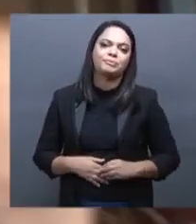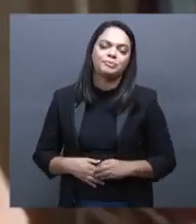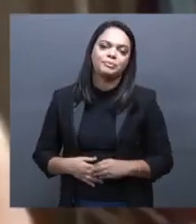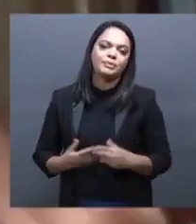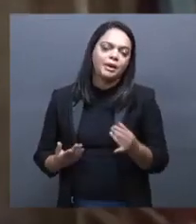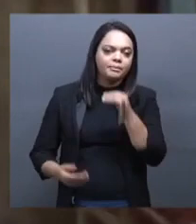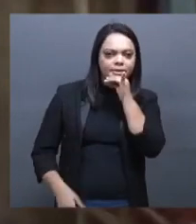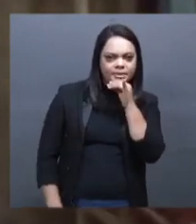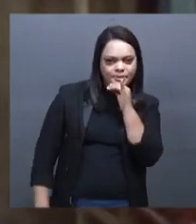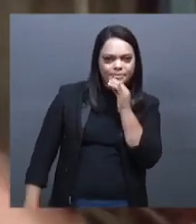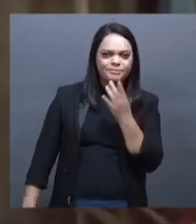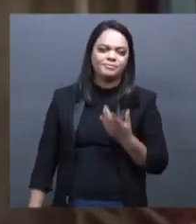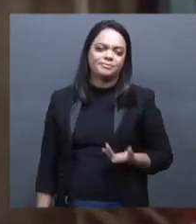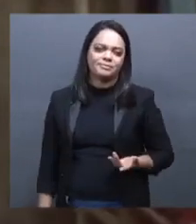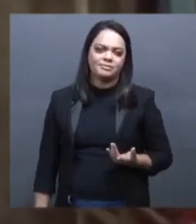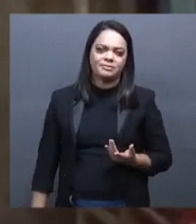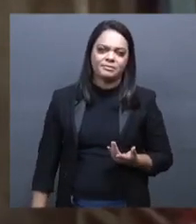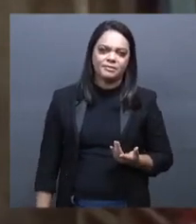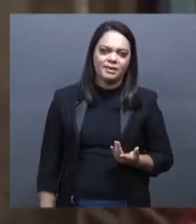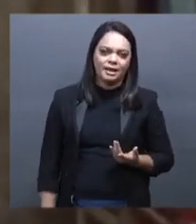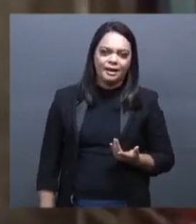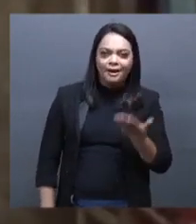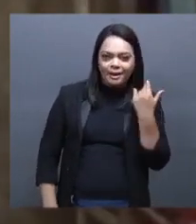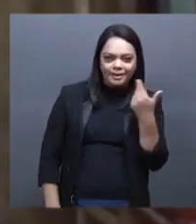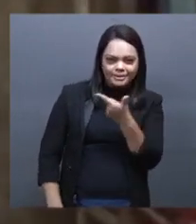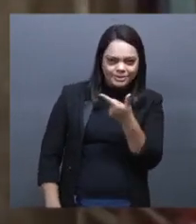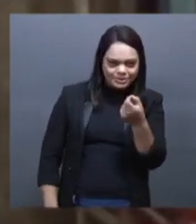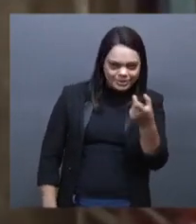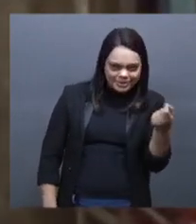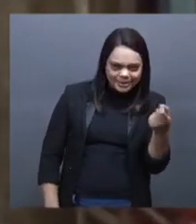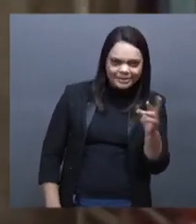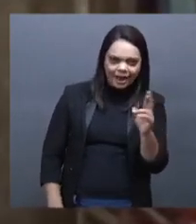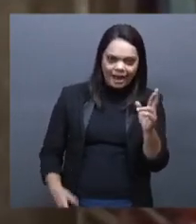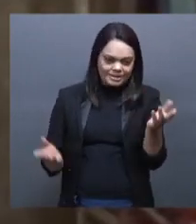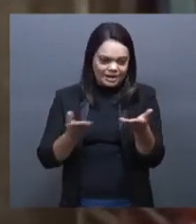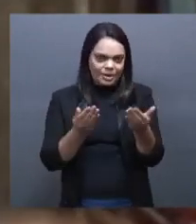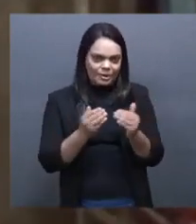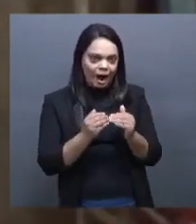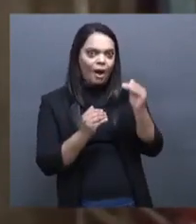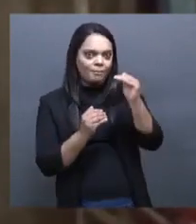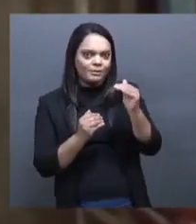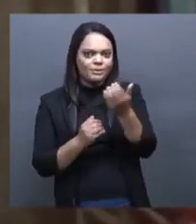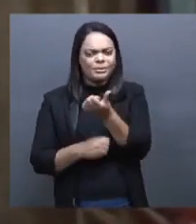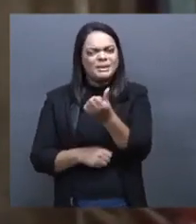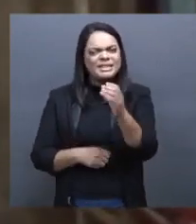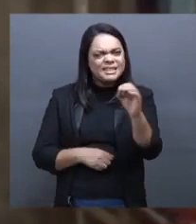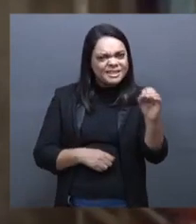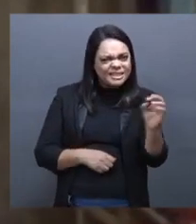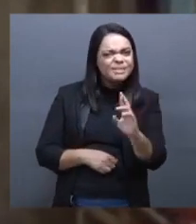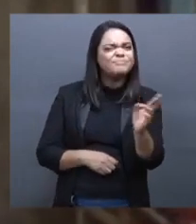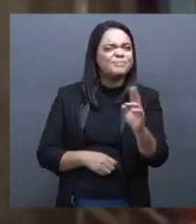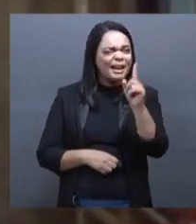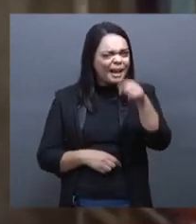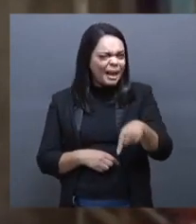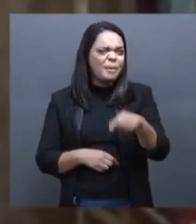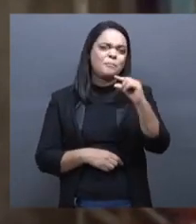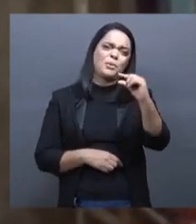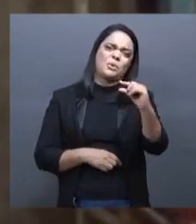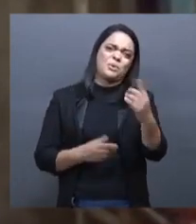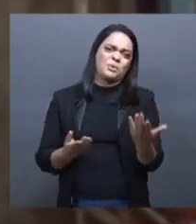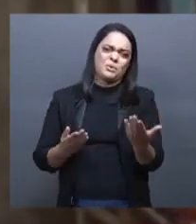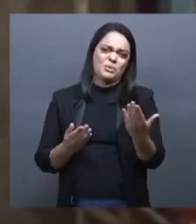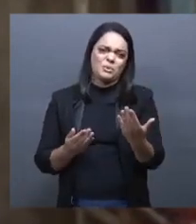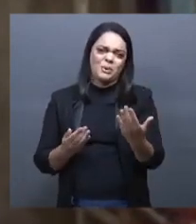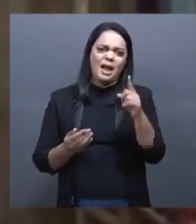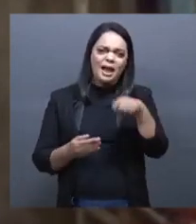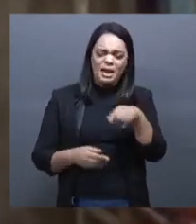apesar de ter crescido em relação aos R$ 200, R$ 600 ainda estão muito abaixo do rendimento